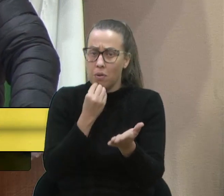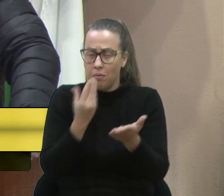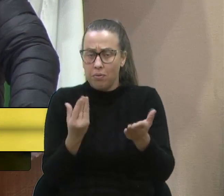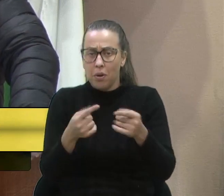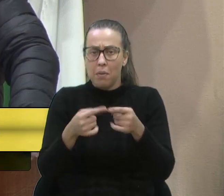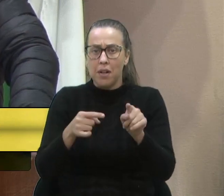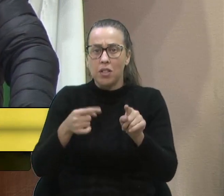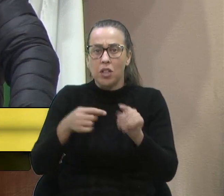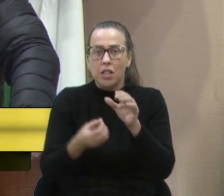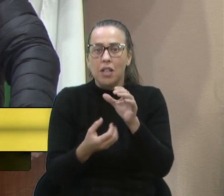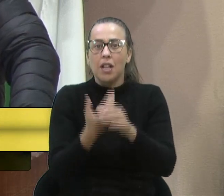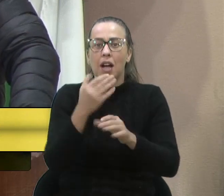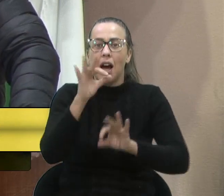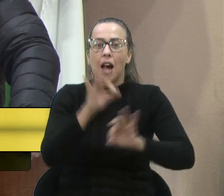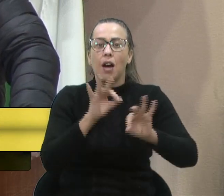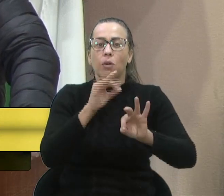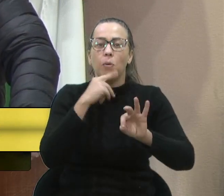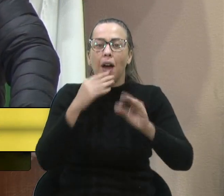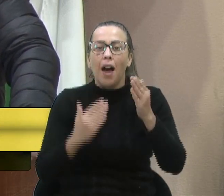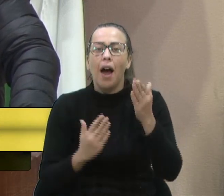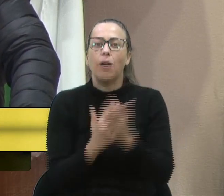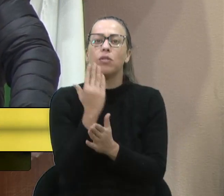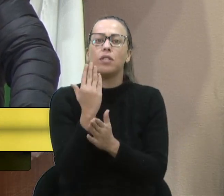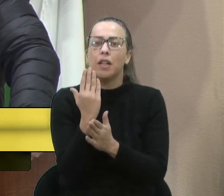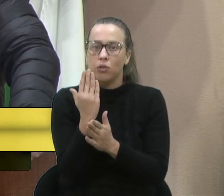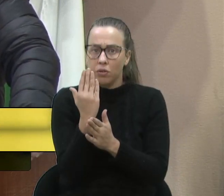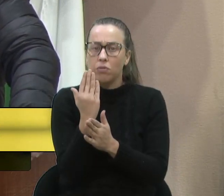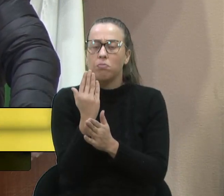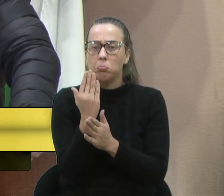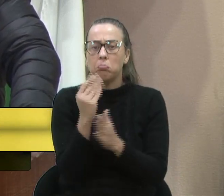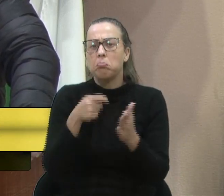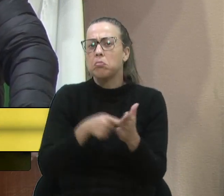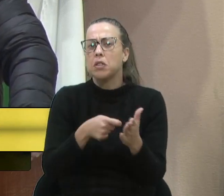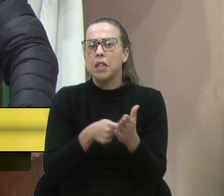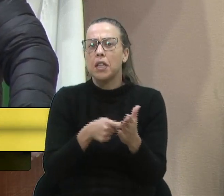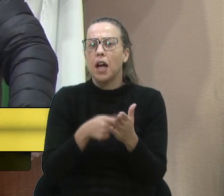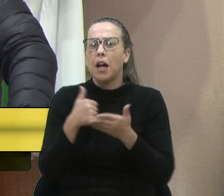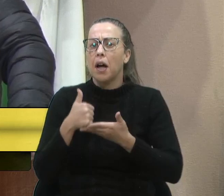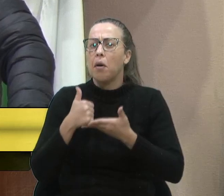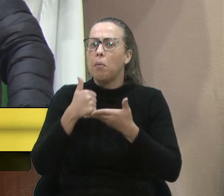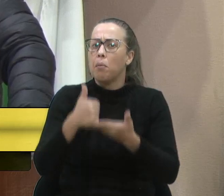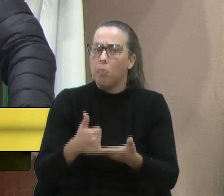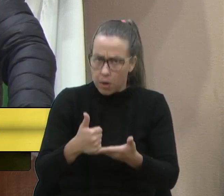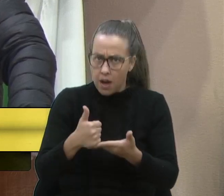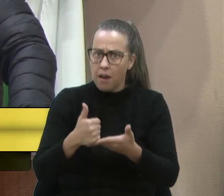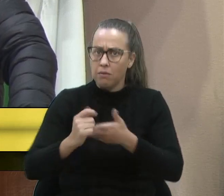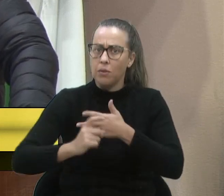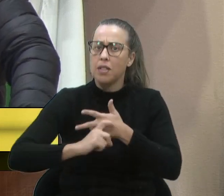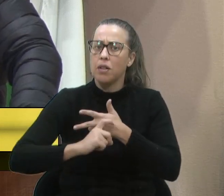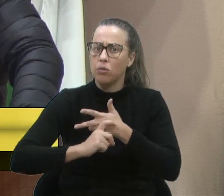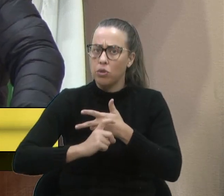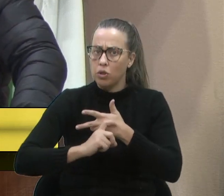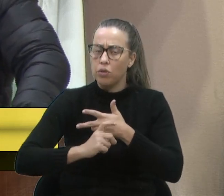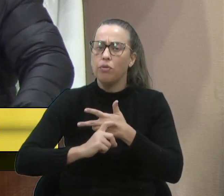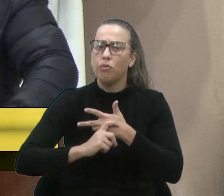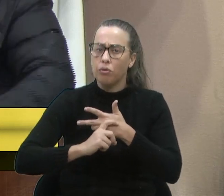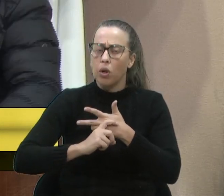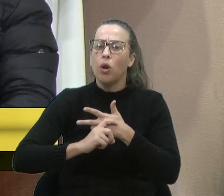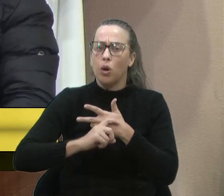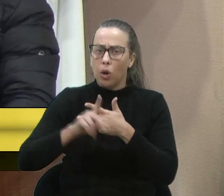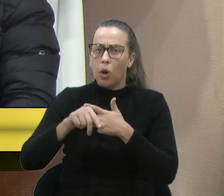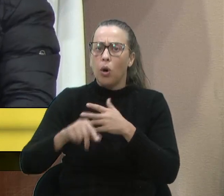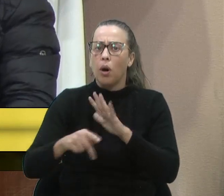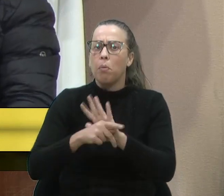fazendo um projeto de lei autorizativo para tentar auxiliar o Poder Executivo, inclusive, com essa